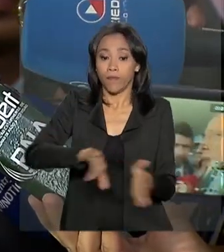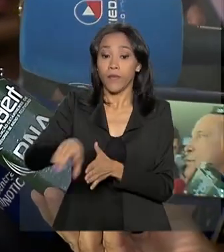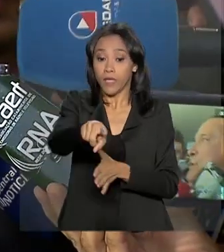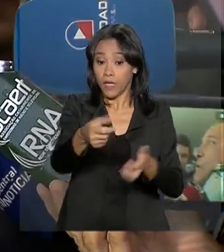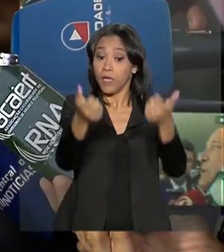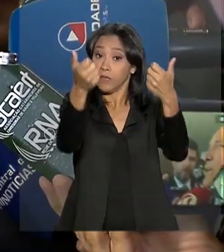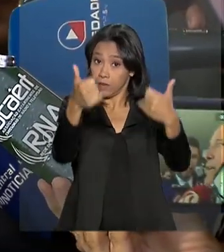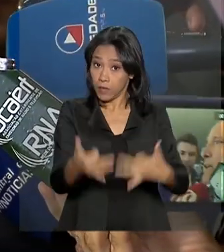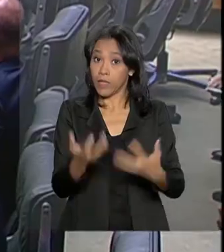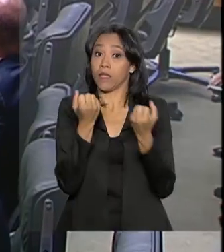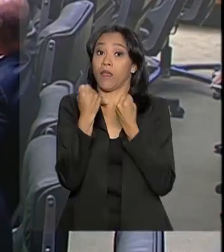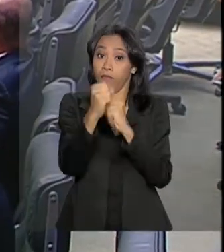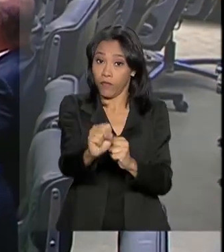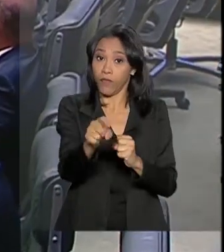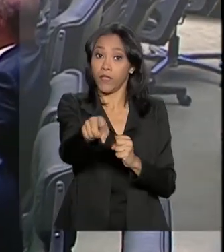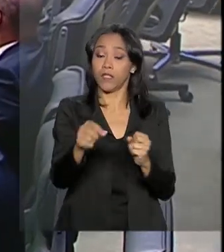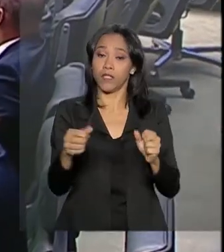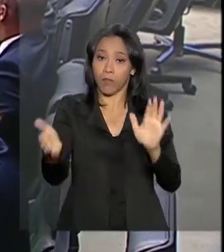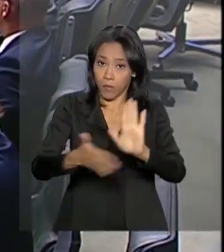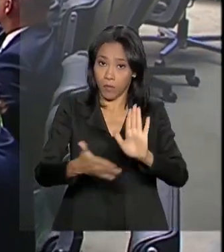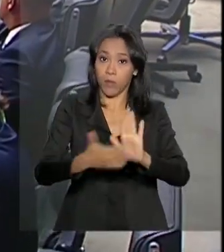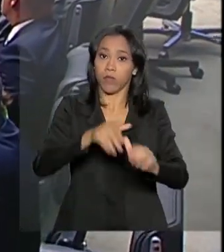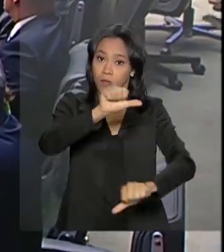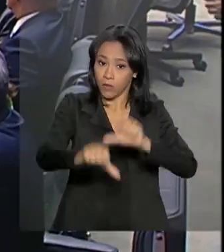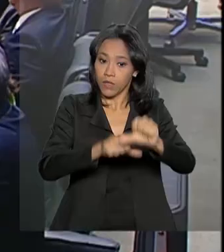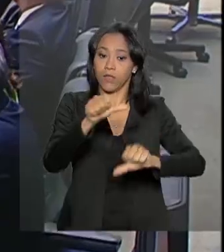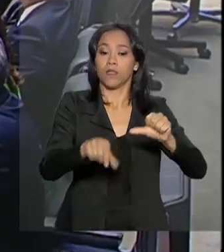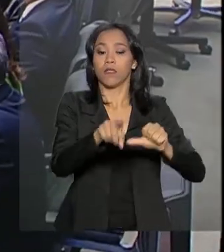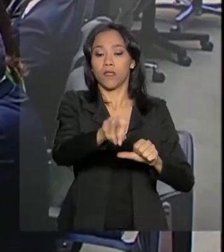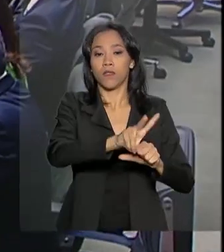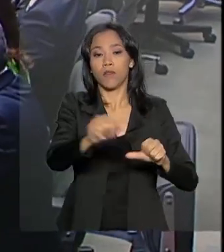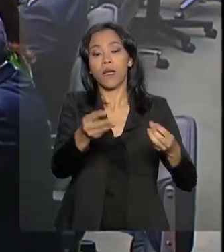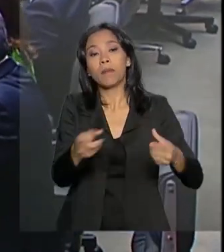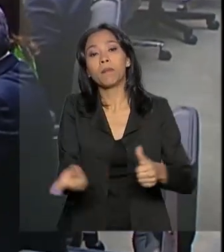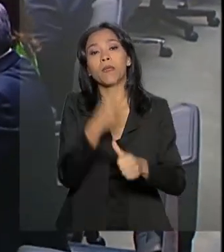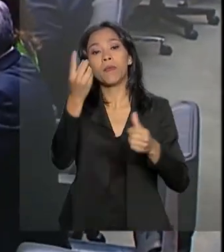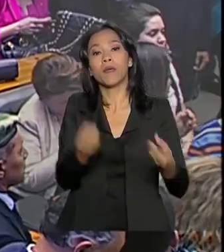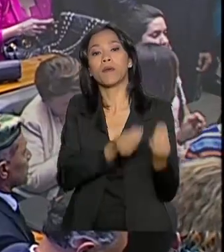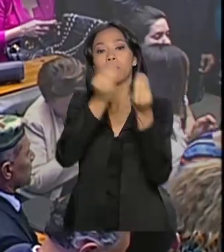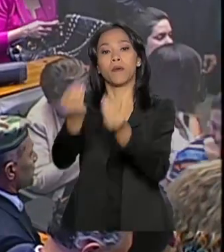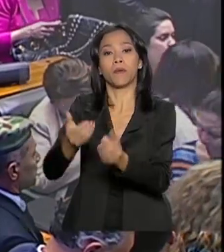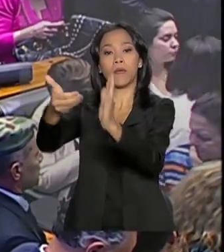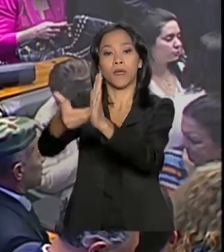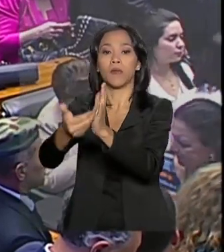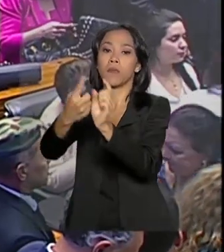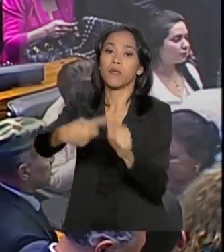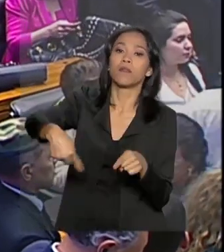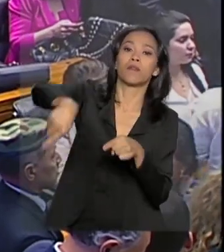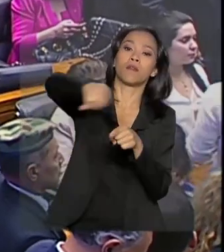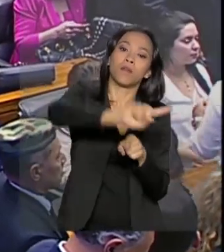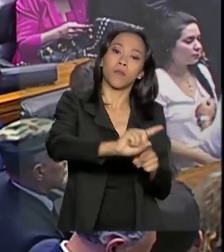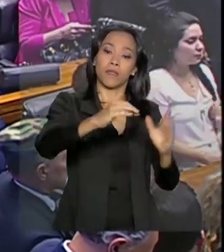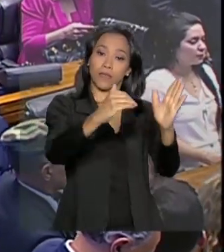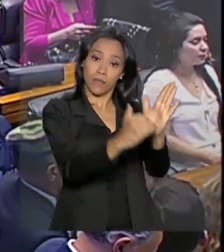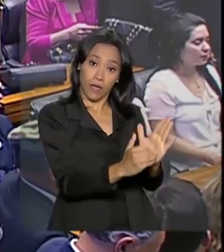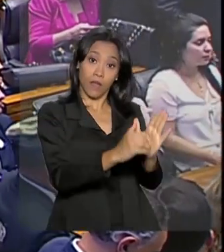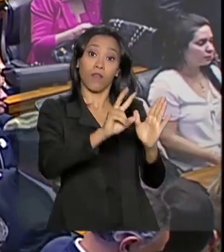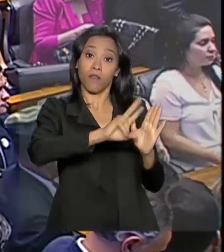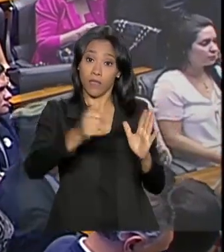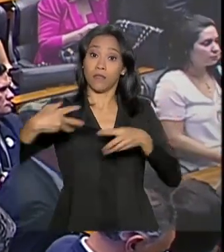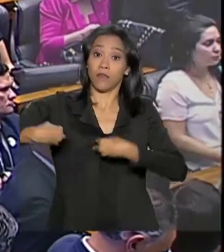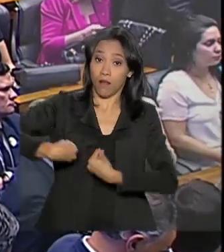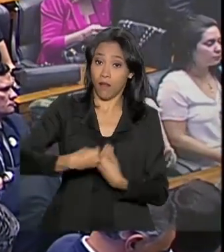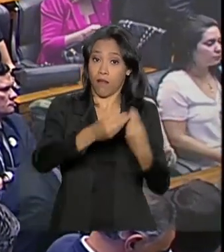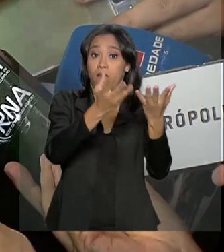reforma previdenciária. A proposta, que passará pela Câmara e Senado, deverá ser encaminhada pelo Executivo nas